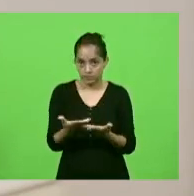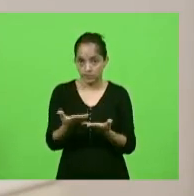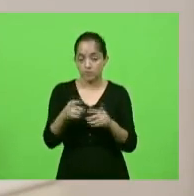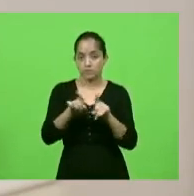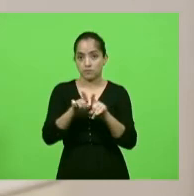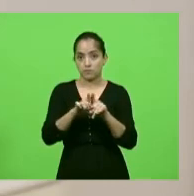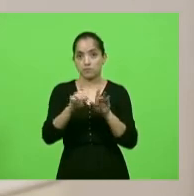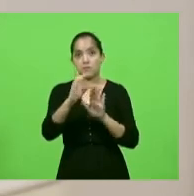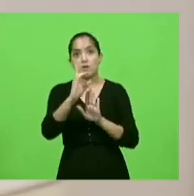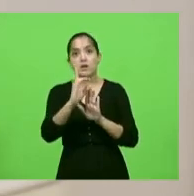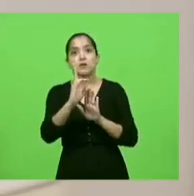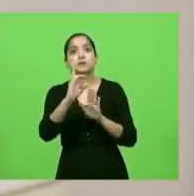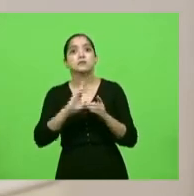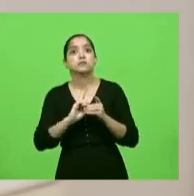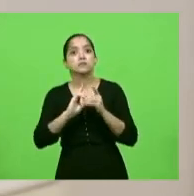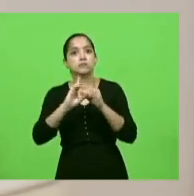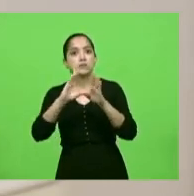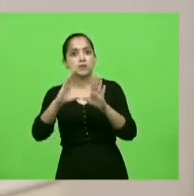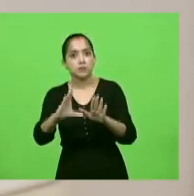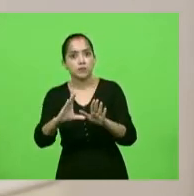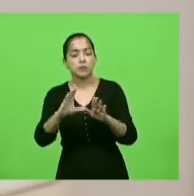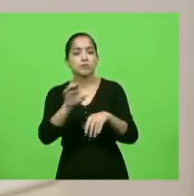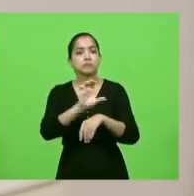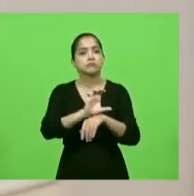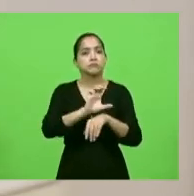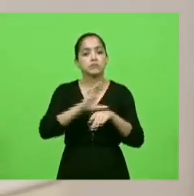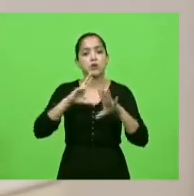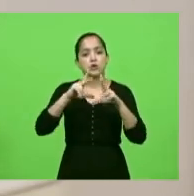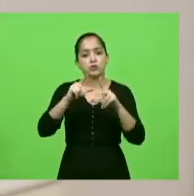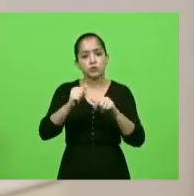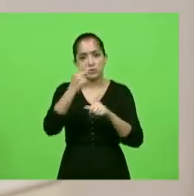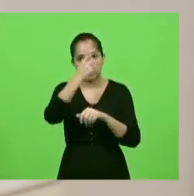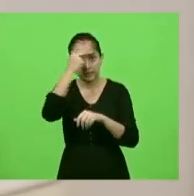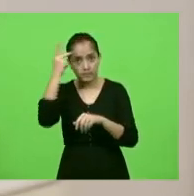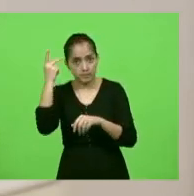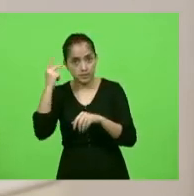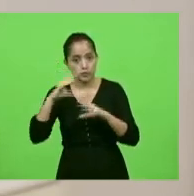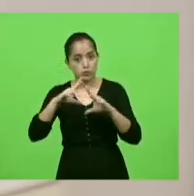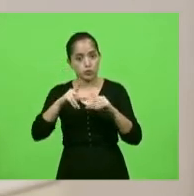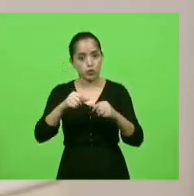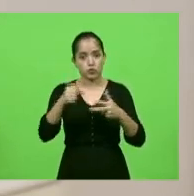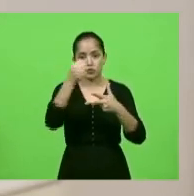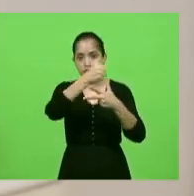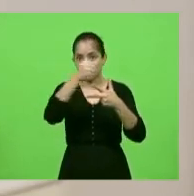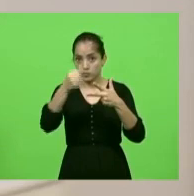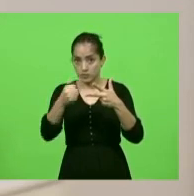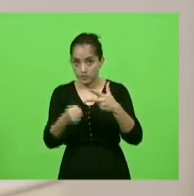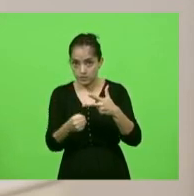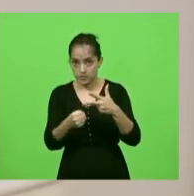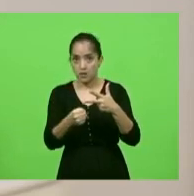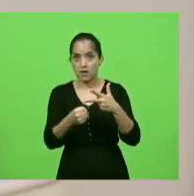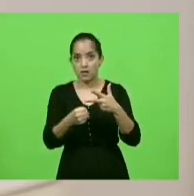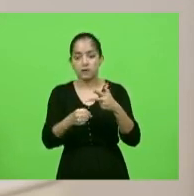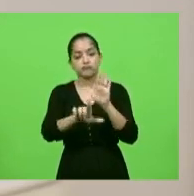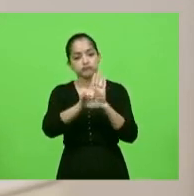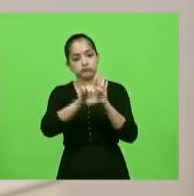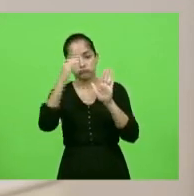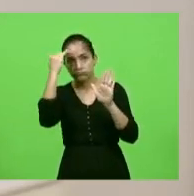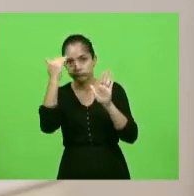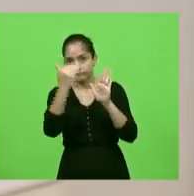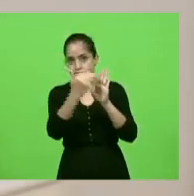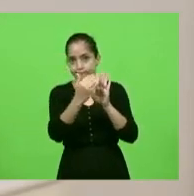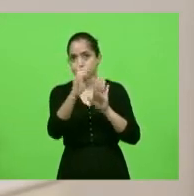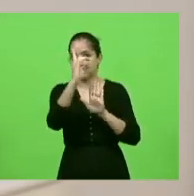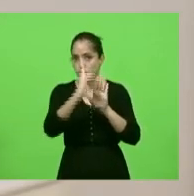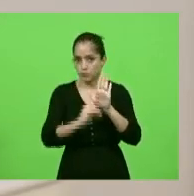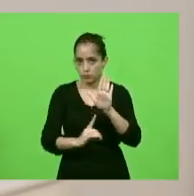Direito traduza a ideia de um Estado em que todas as pessoas e todos os poderes estão sujeitos ao império da lei e do direito, e